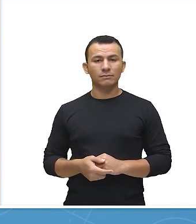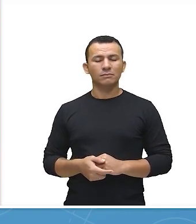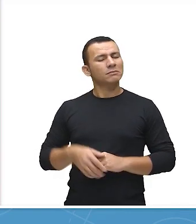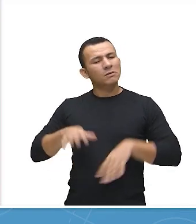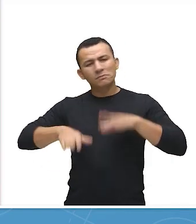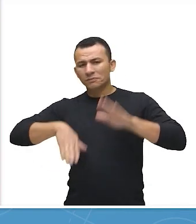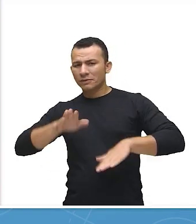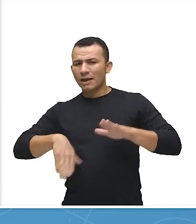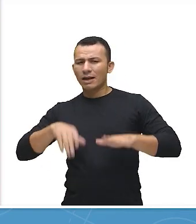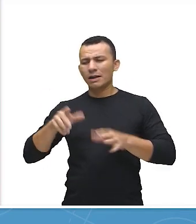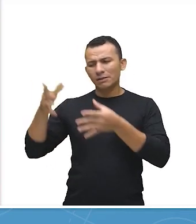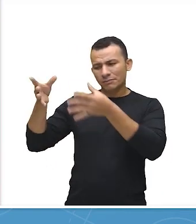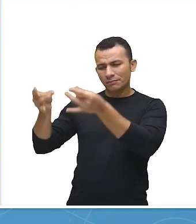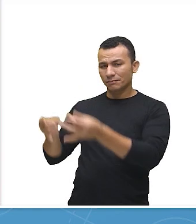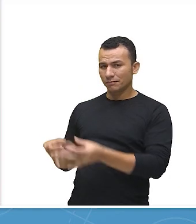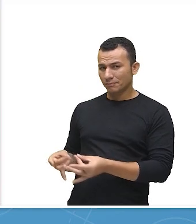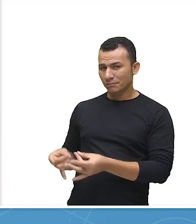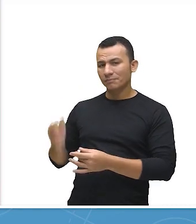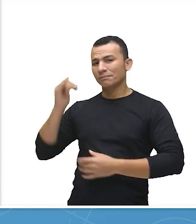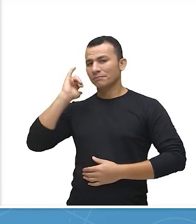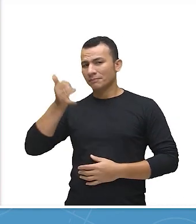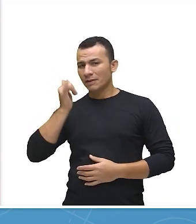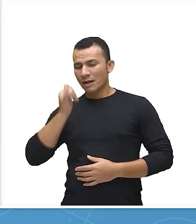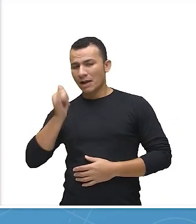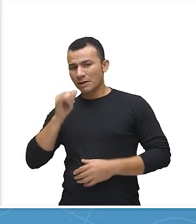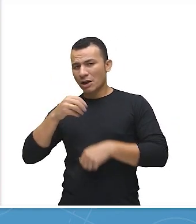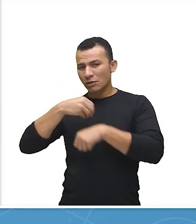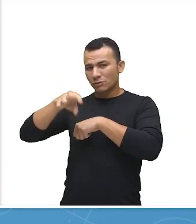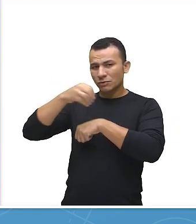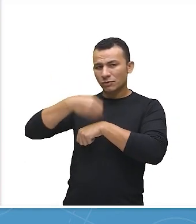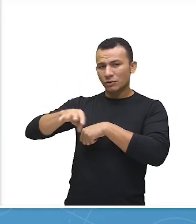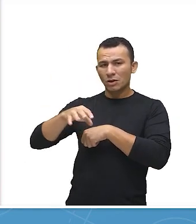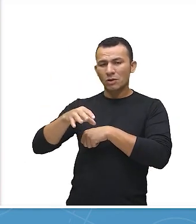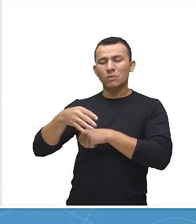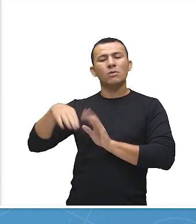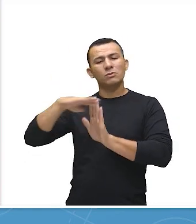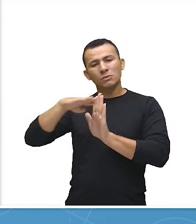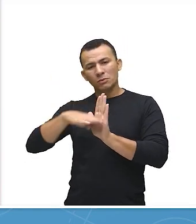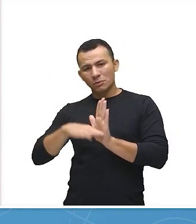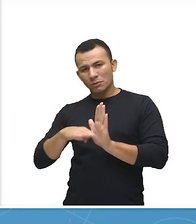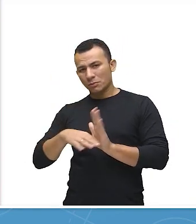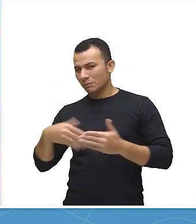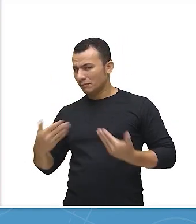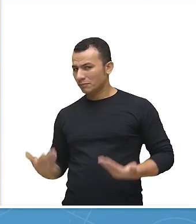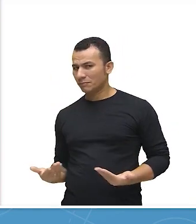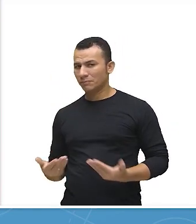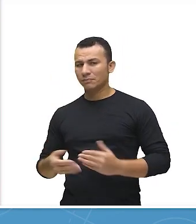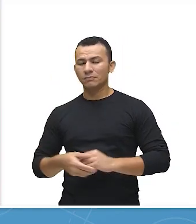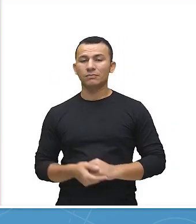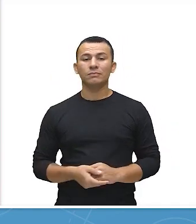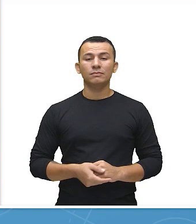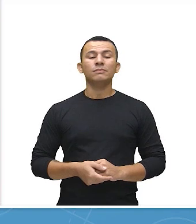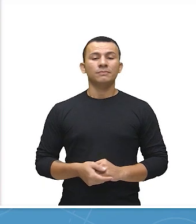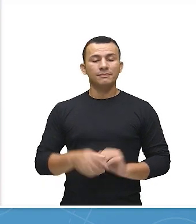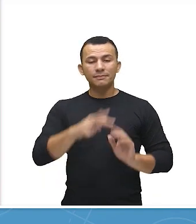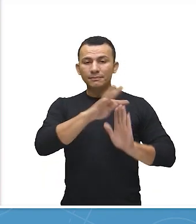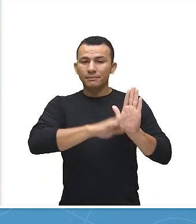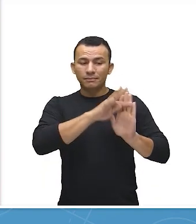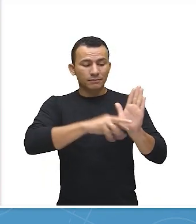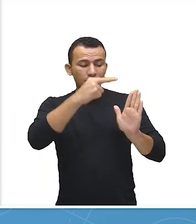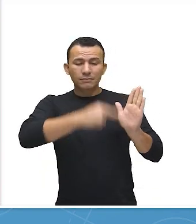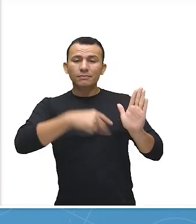tenho uma descrição, uma narração, uma injunção, uma instrução? Então, predominantemente esse texto ele tem o quê?